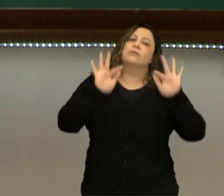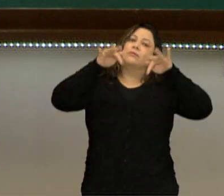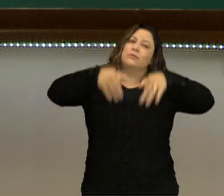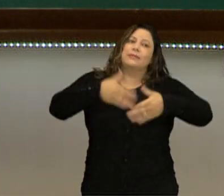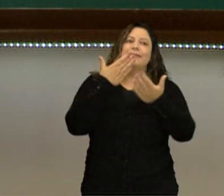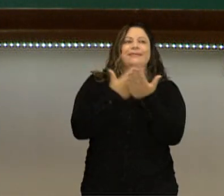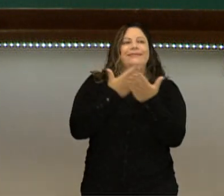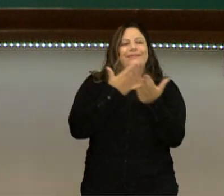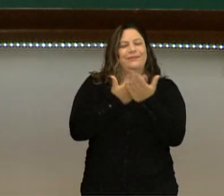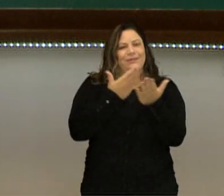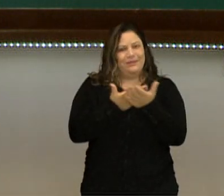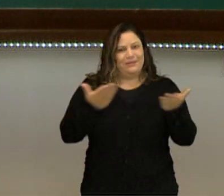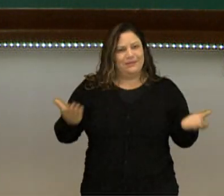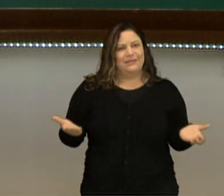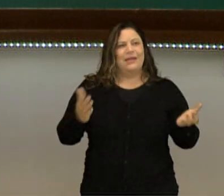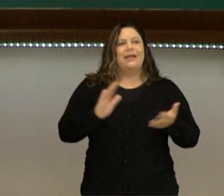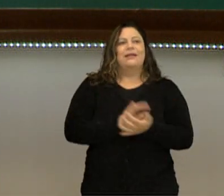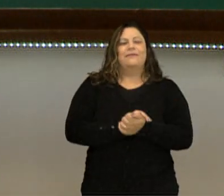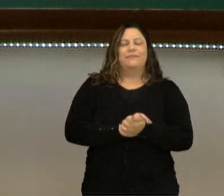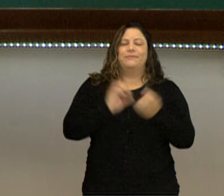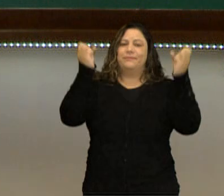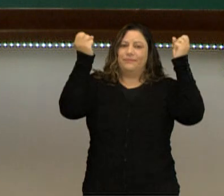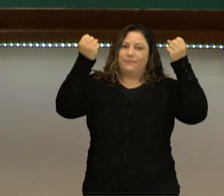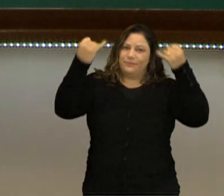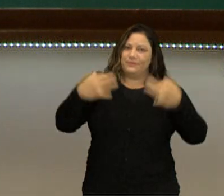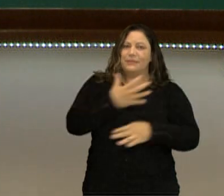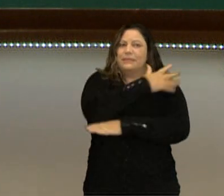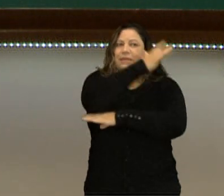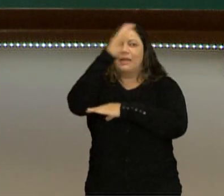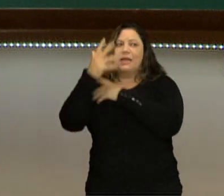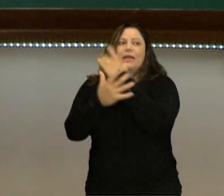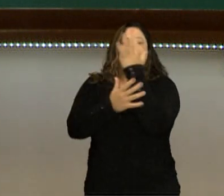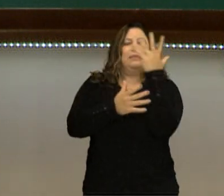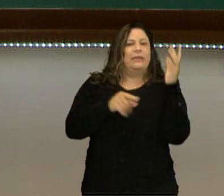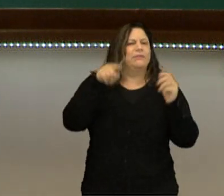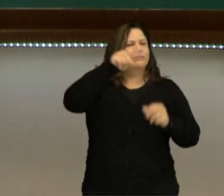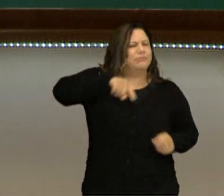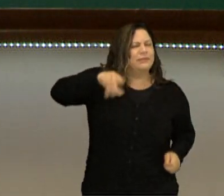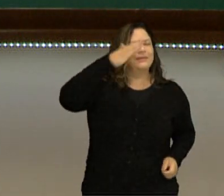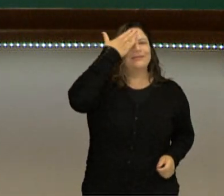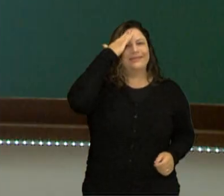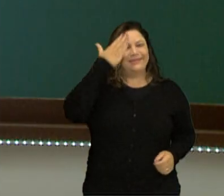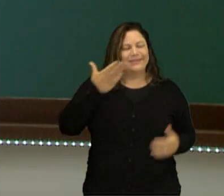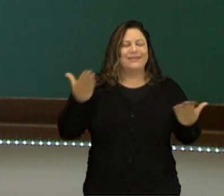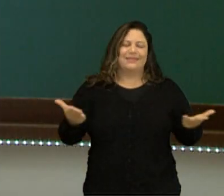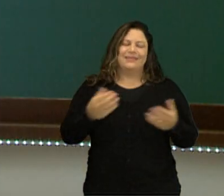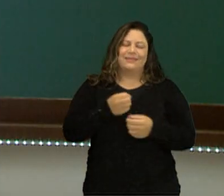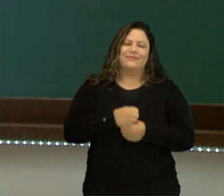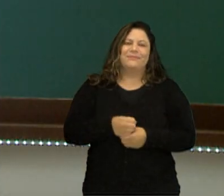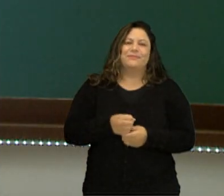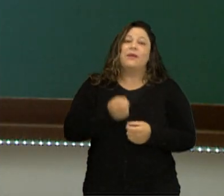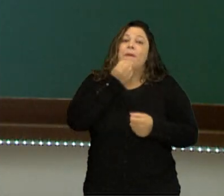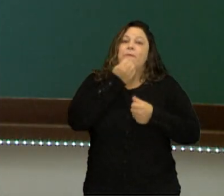mais uma aula, né, pessoal? Falando da natureza, espero que você tenha entendido. E eu desejo